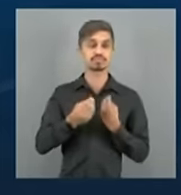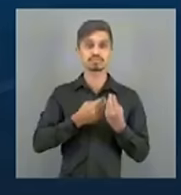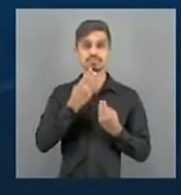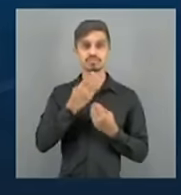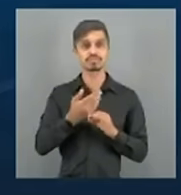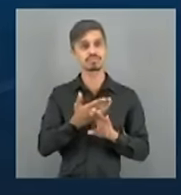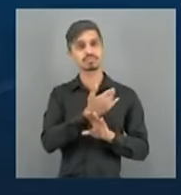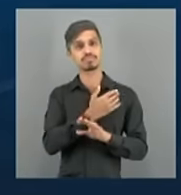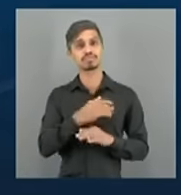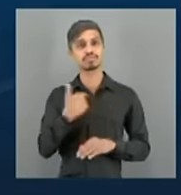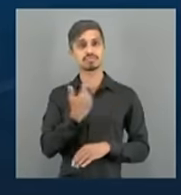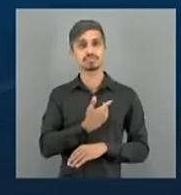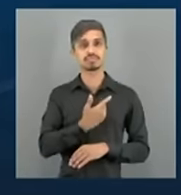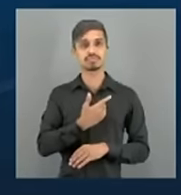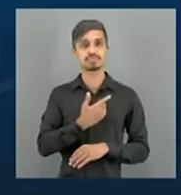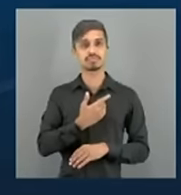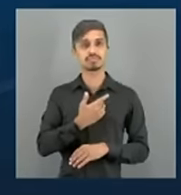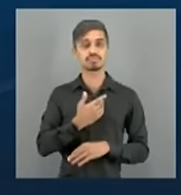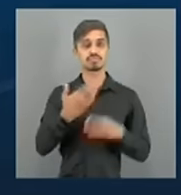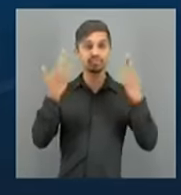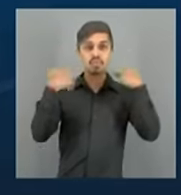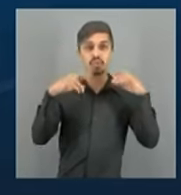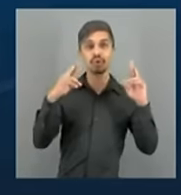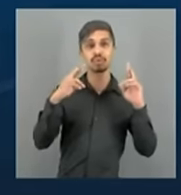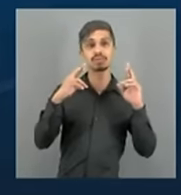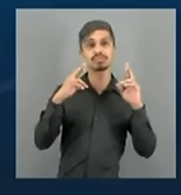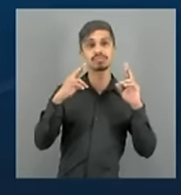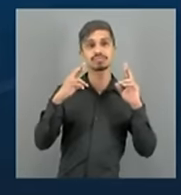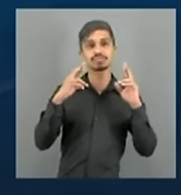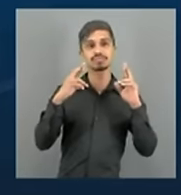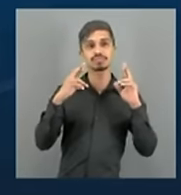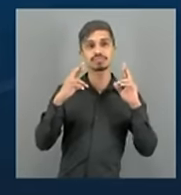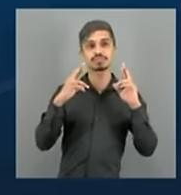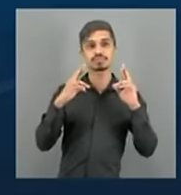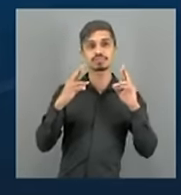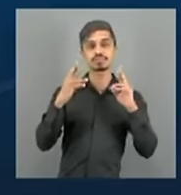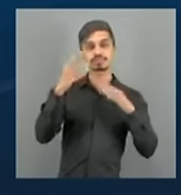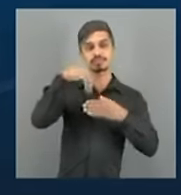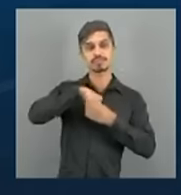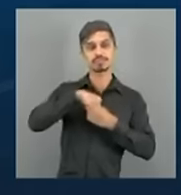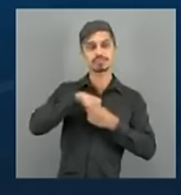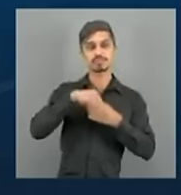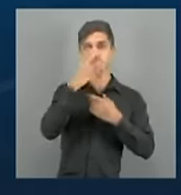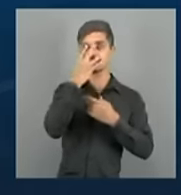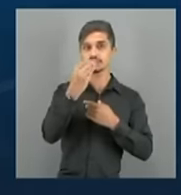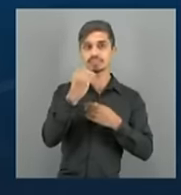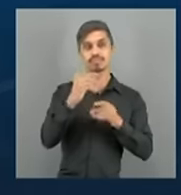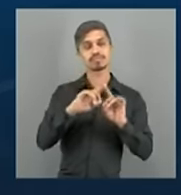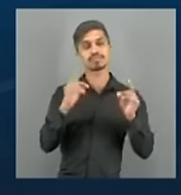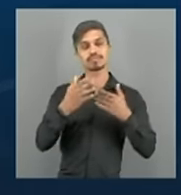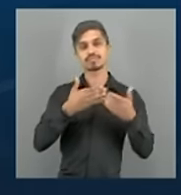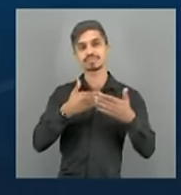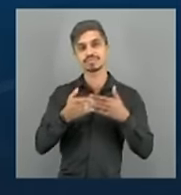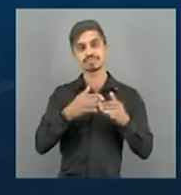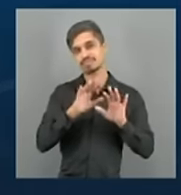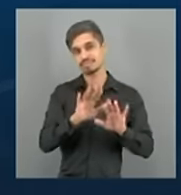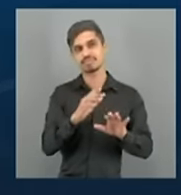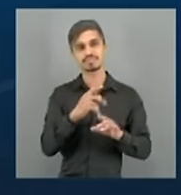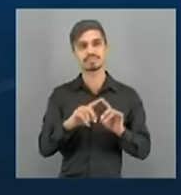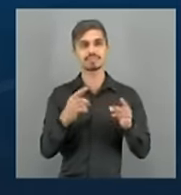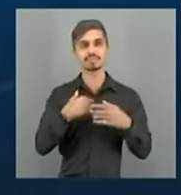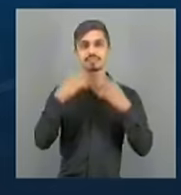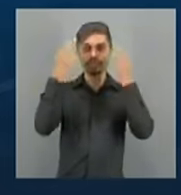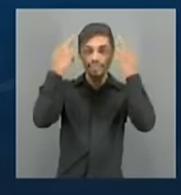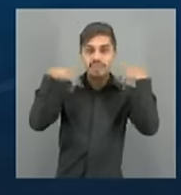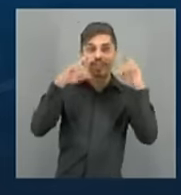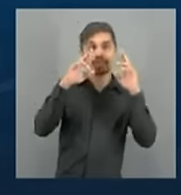antiga, a gente é ovelha, pele de ovelha e lobo, não sei como é esse ditado, mais ou menos isso. Então eu me fazia de ovelha,